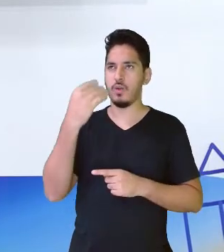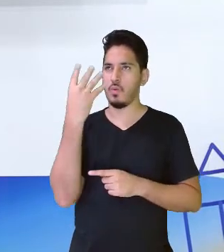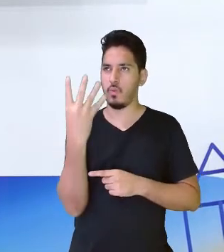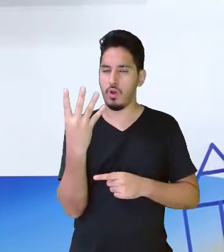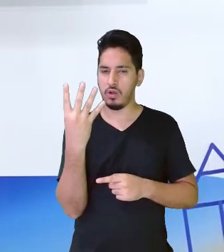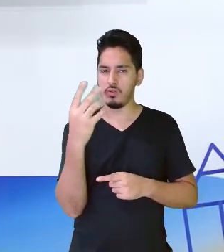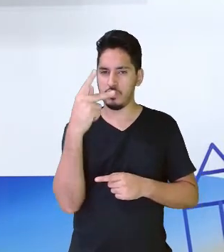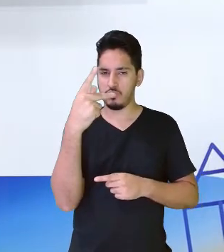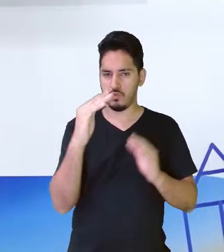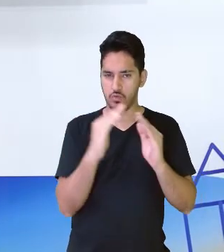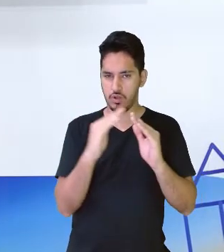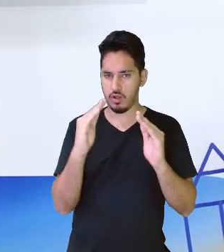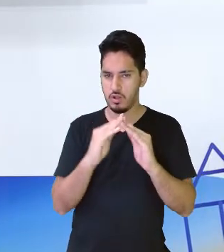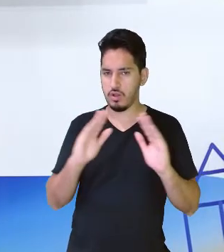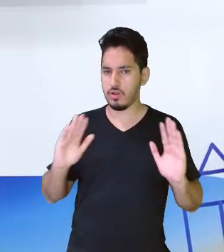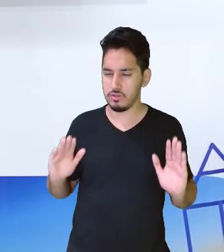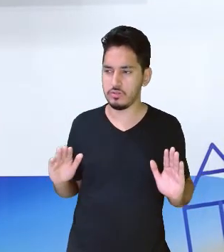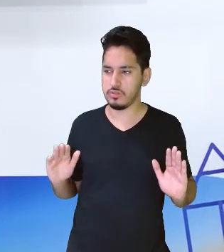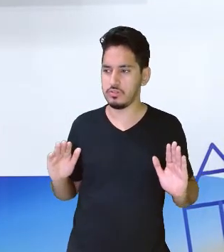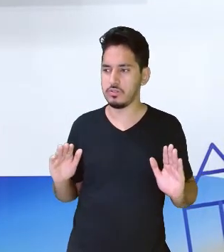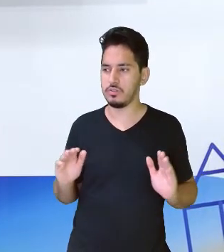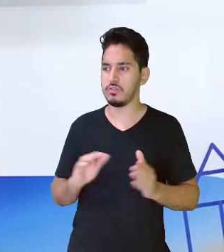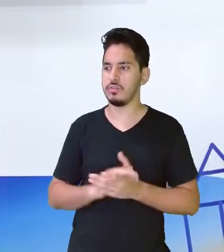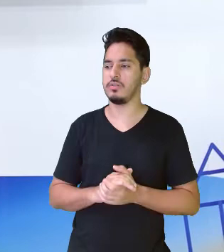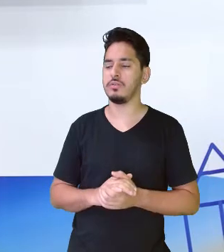na sua casa e